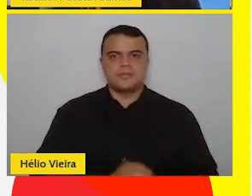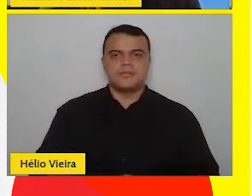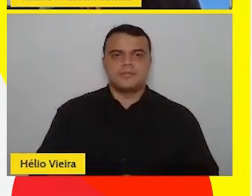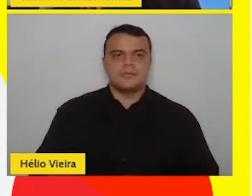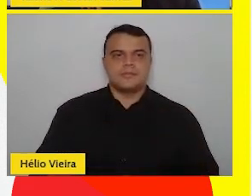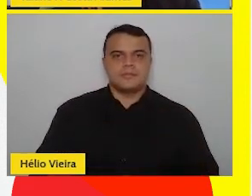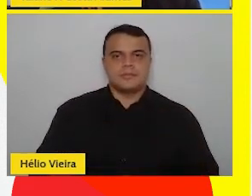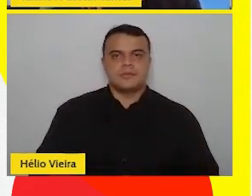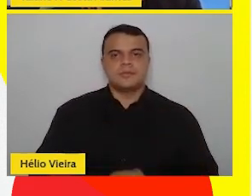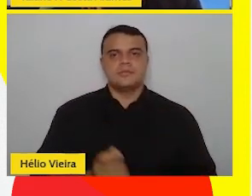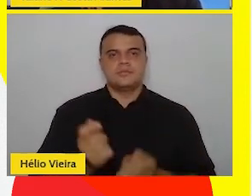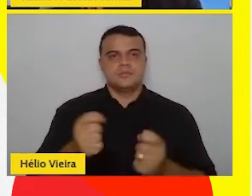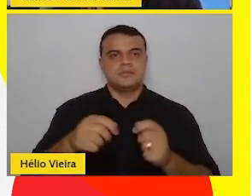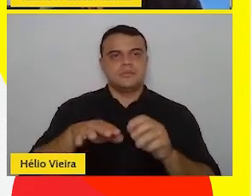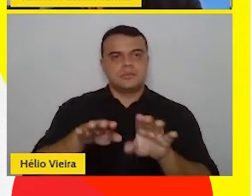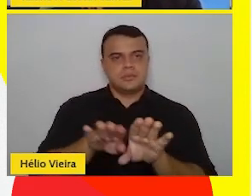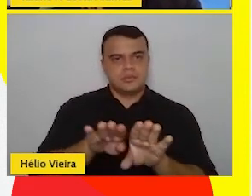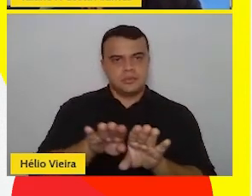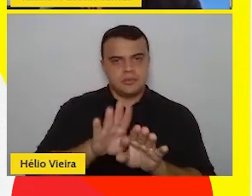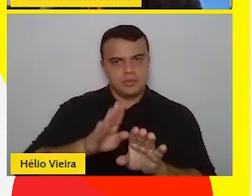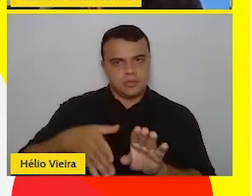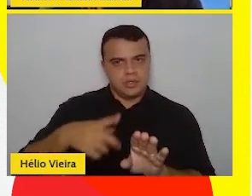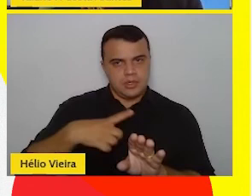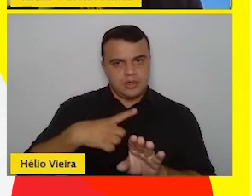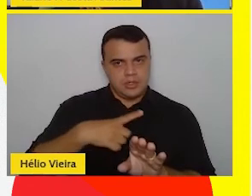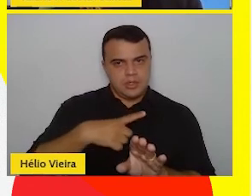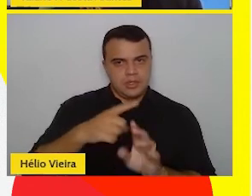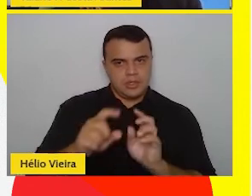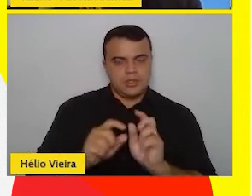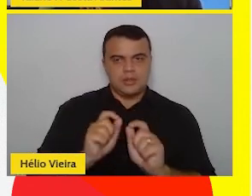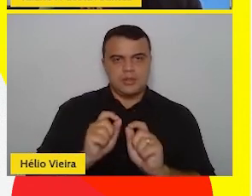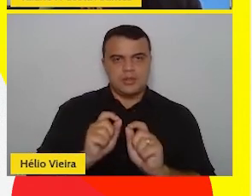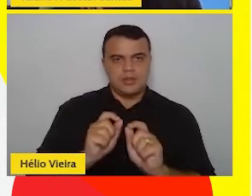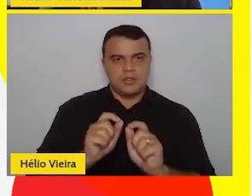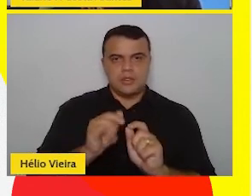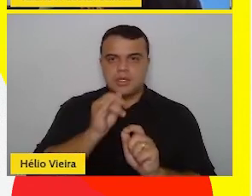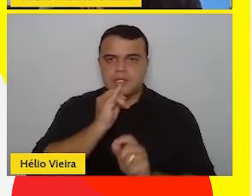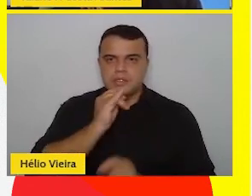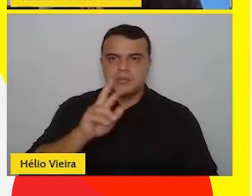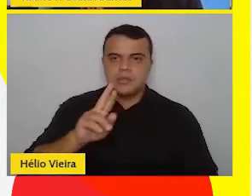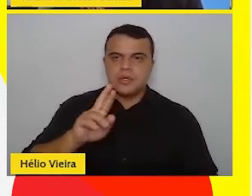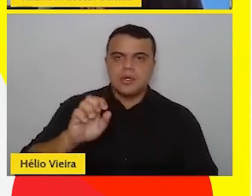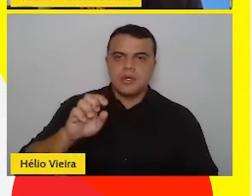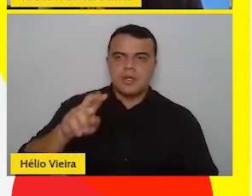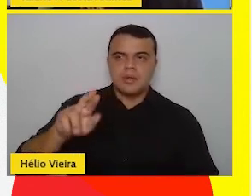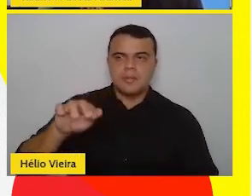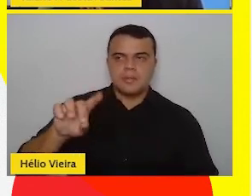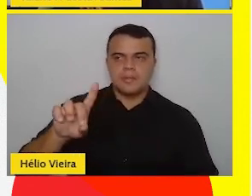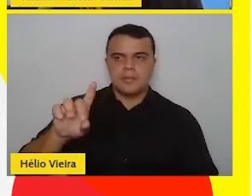usada tanto na gravura, que a gente tem um exemplo do Rembrandt,